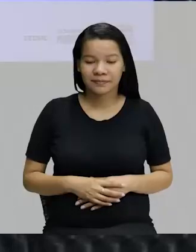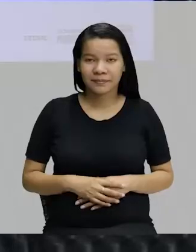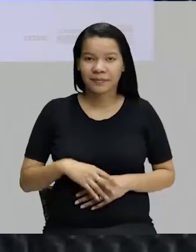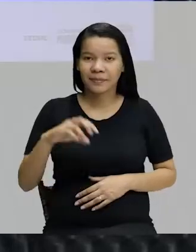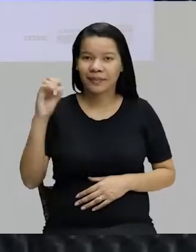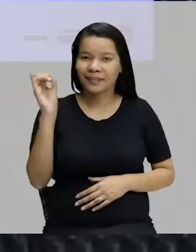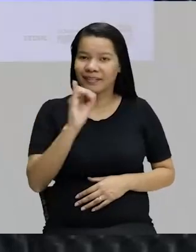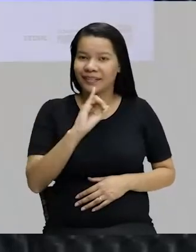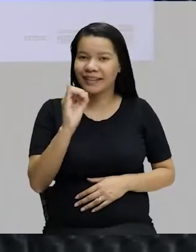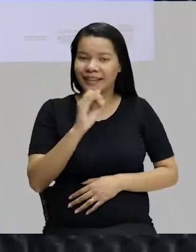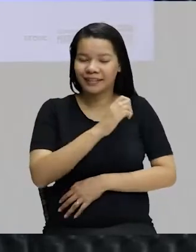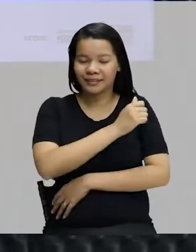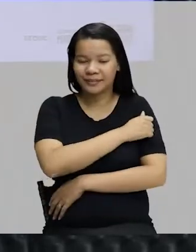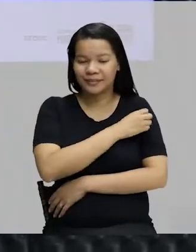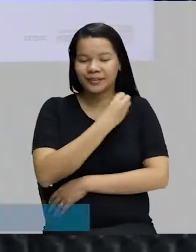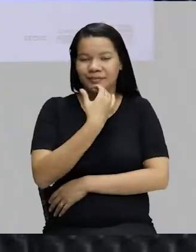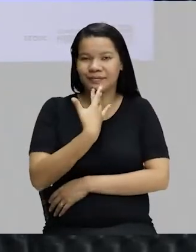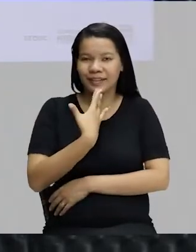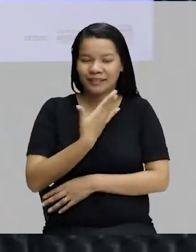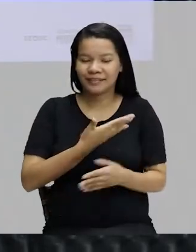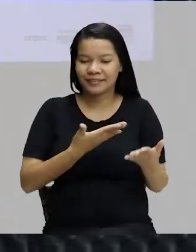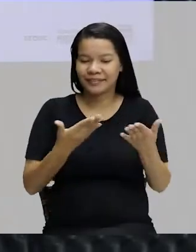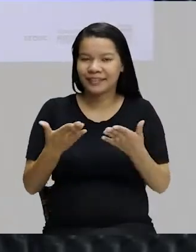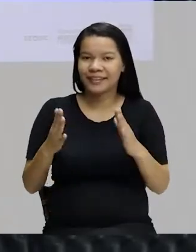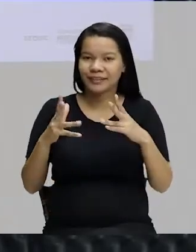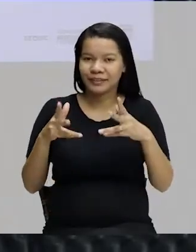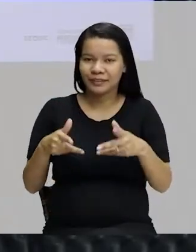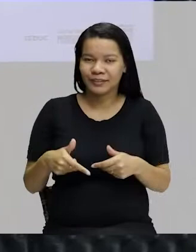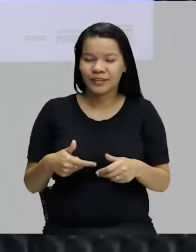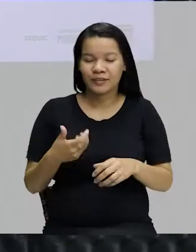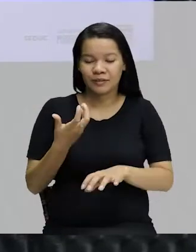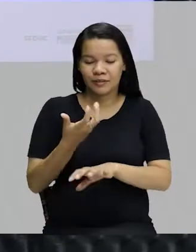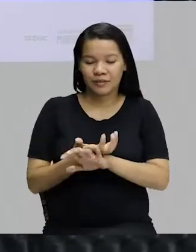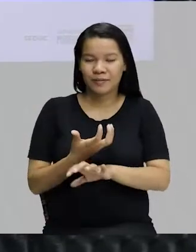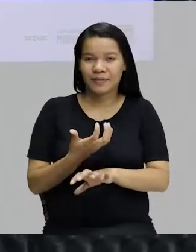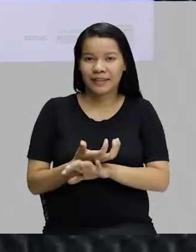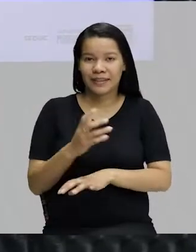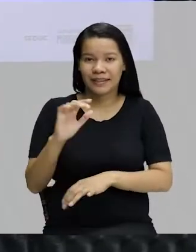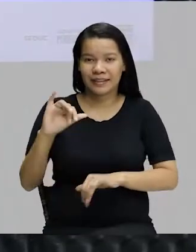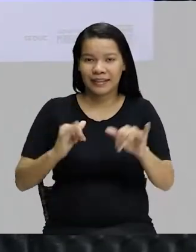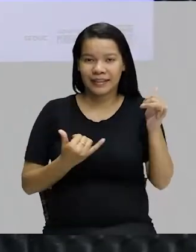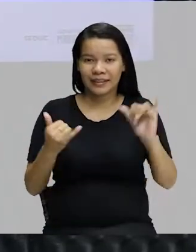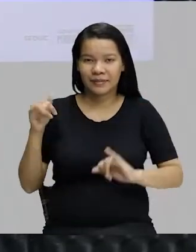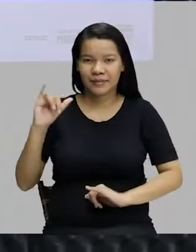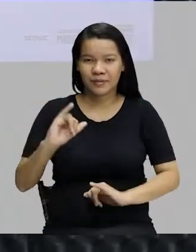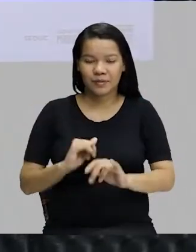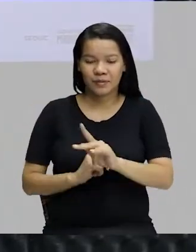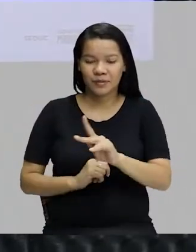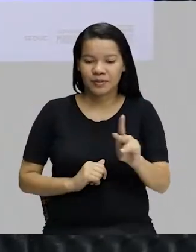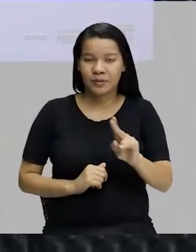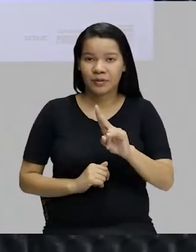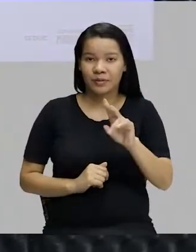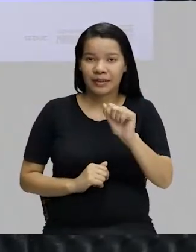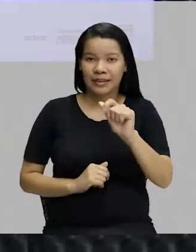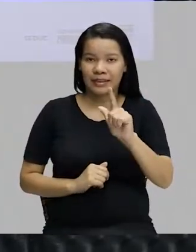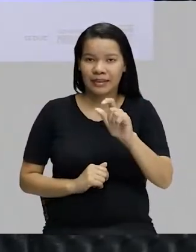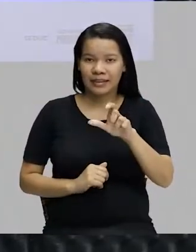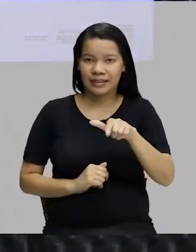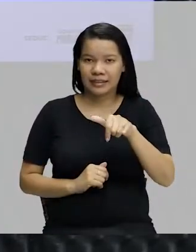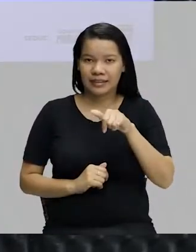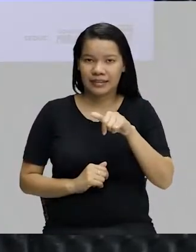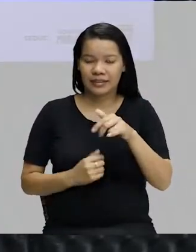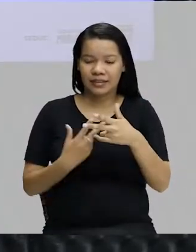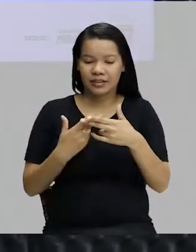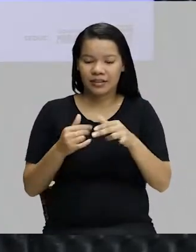Olá, turma, sejam todos bem-vindos. Professor Alex, disciplina Química, mais uma aula do nosso projeto Fique em Casa